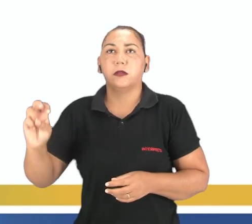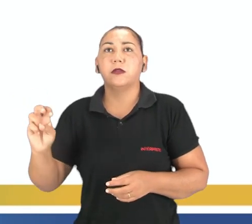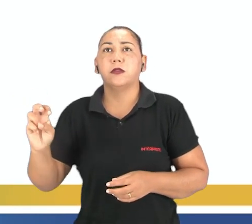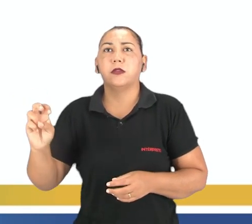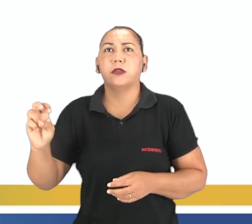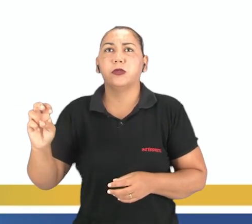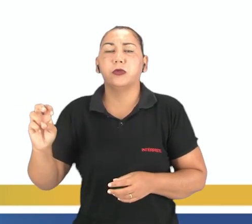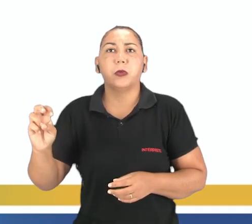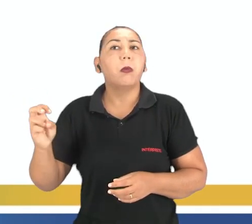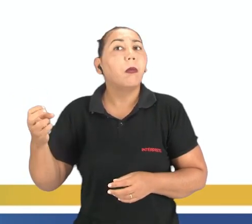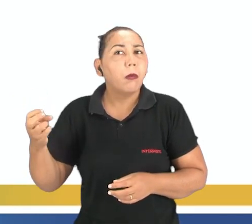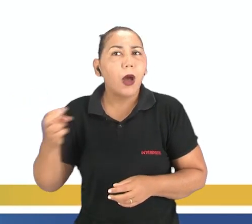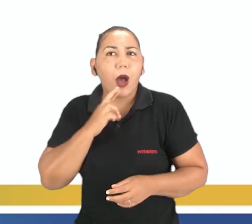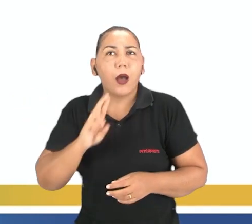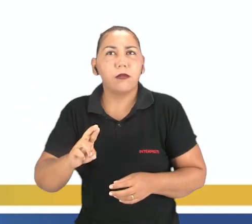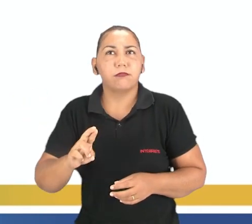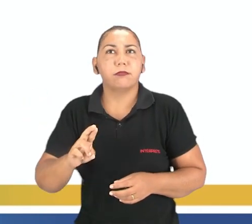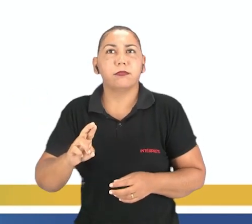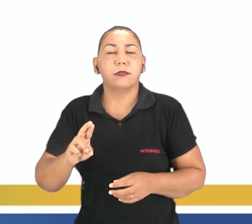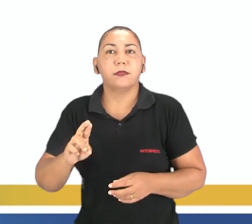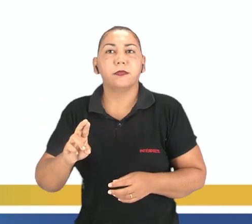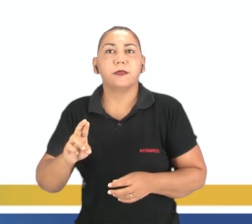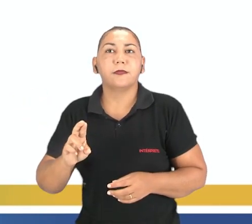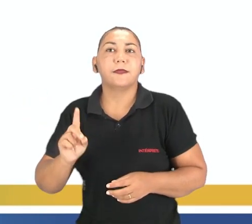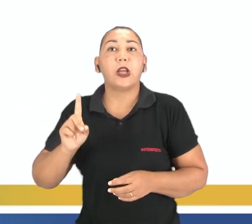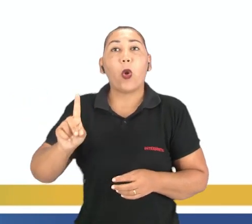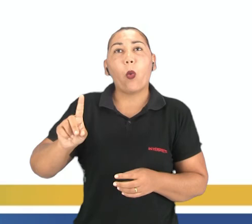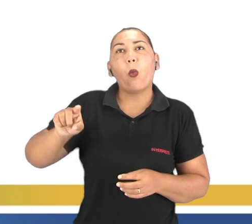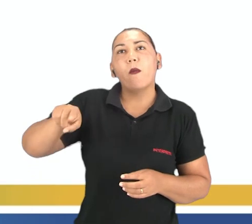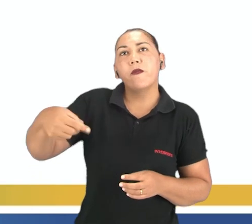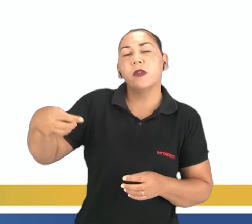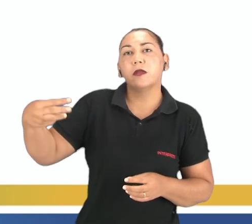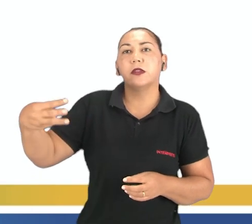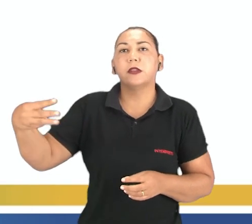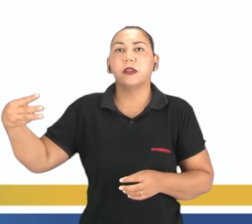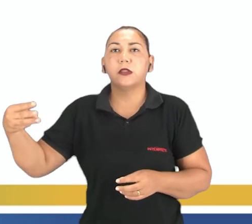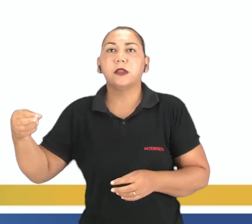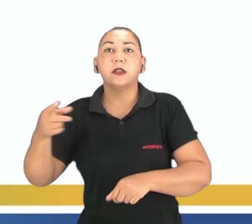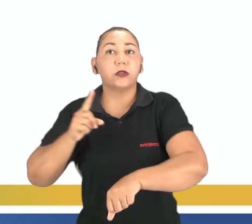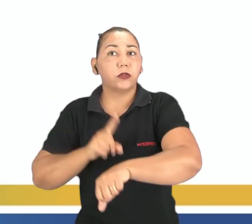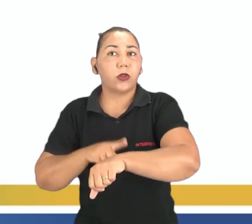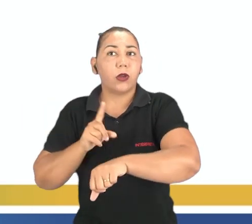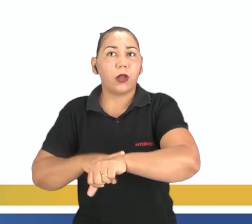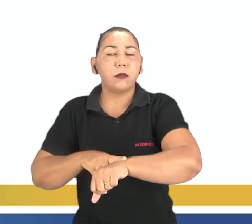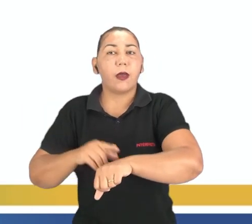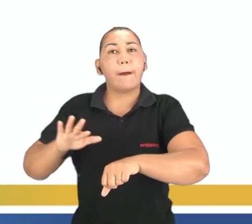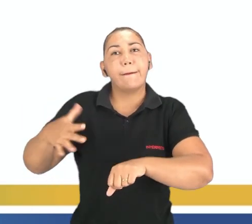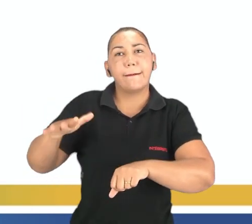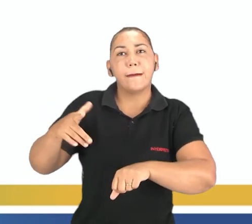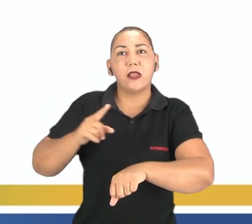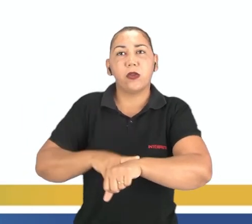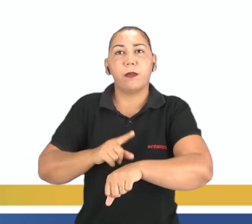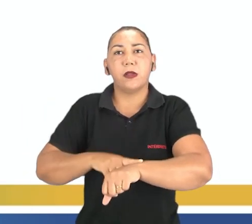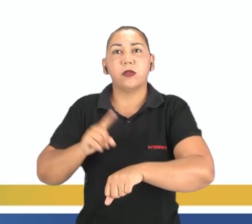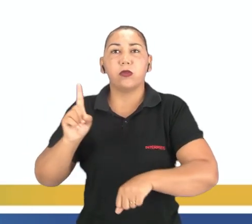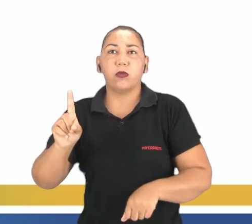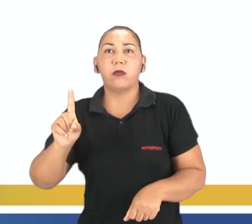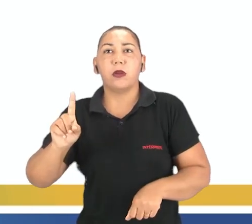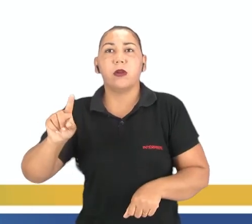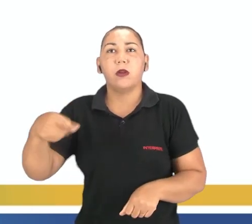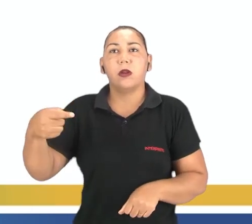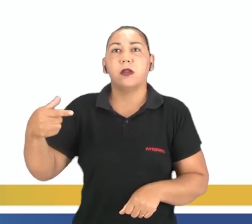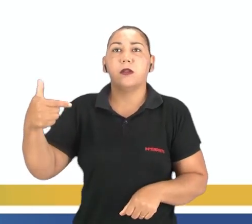gastaria aí 1,33 horas, né? Que é correspondente, aí, equivalente a 1 hora e 20 minutos. Tudo